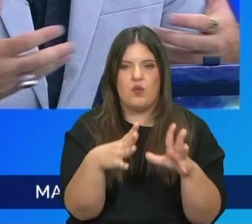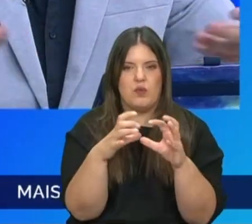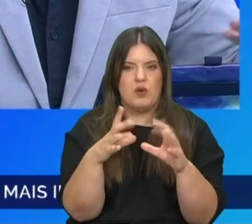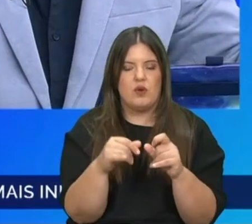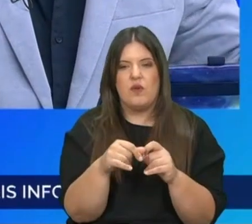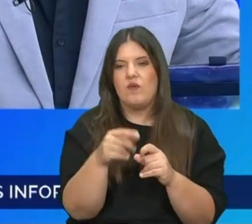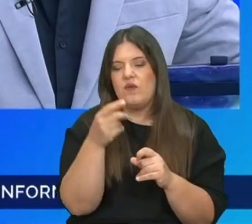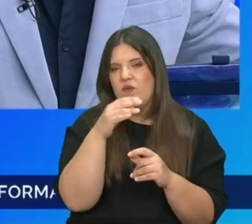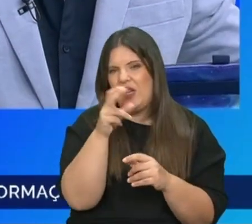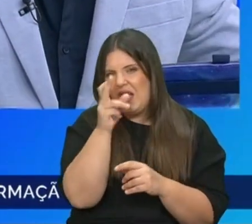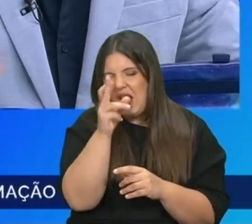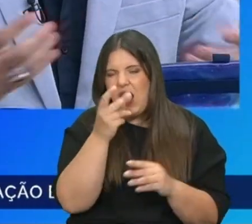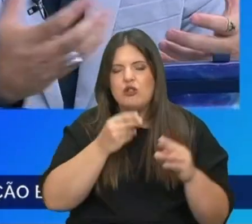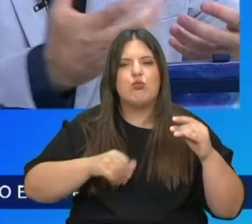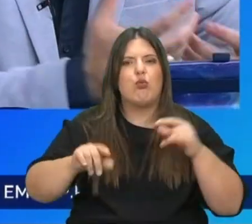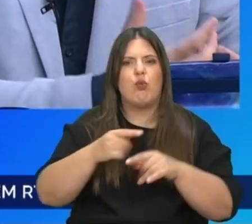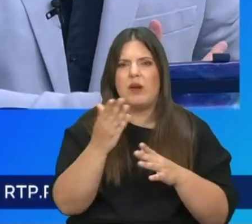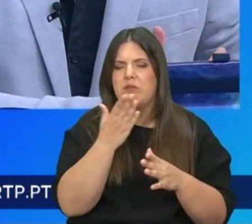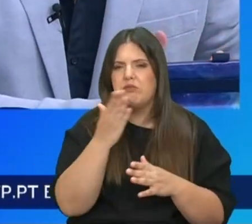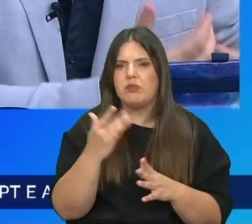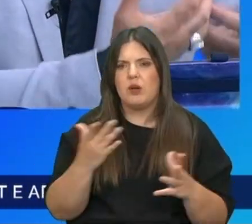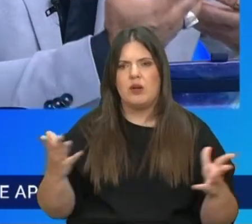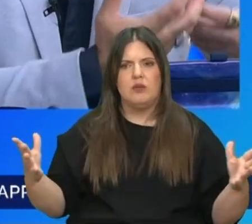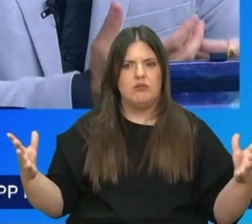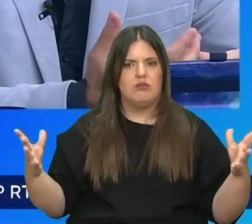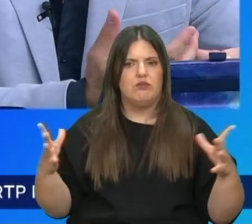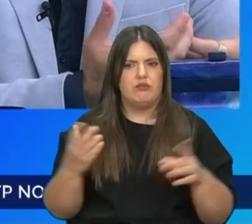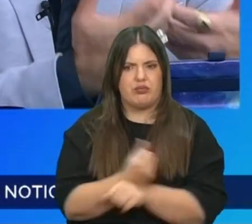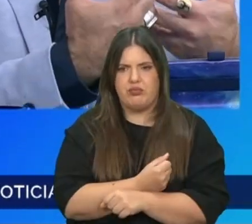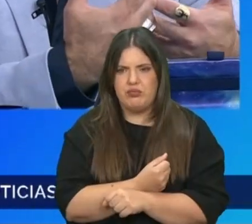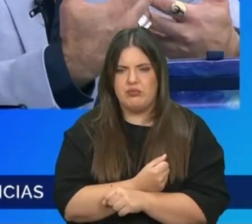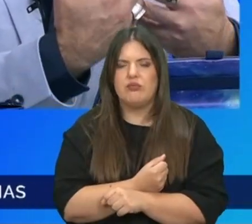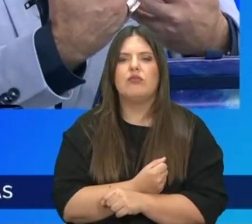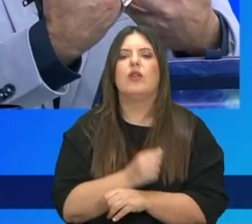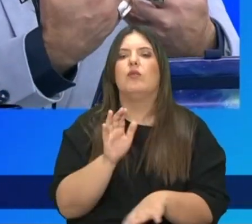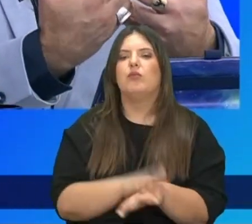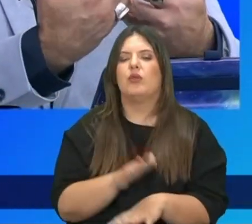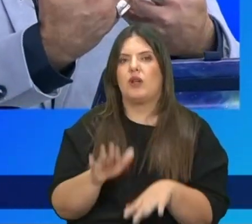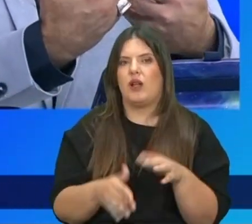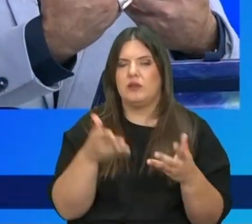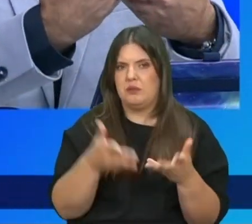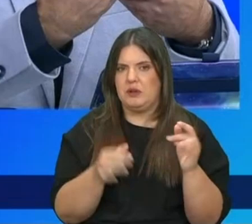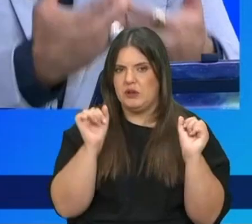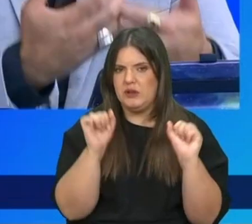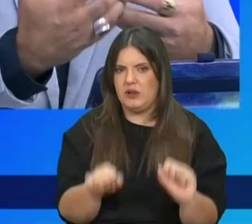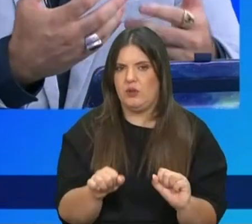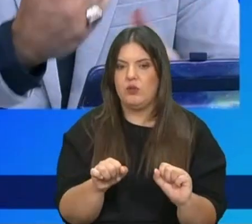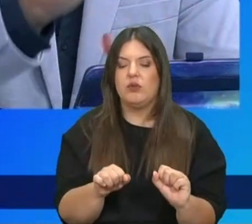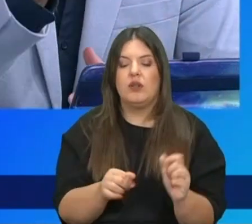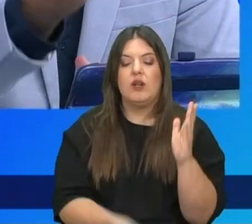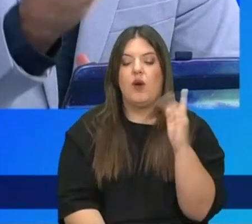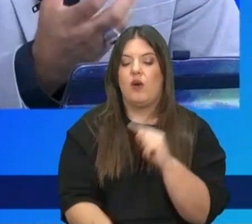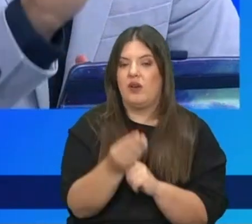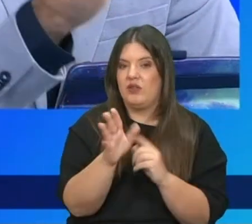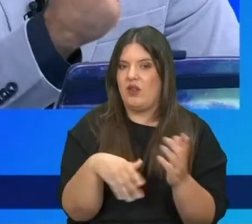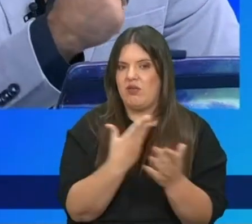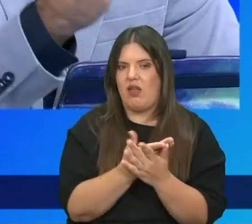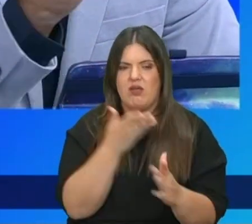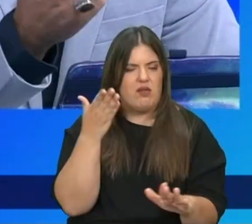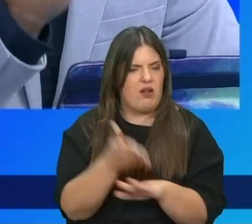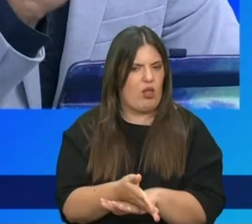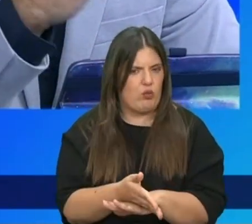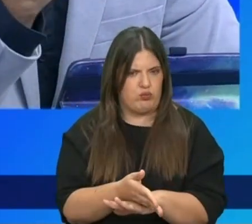e poeira gigantesca que sucumbiu, colapsou devido ao seu próprio peso e deu origem